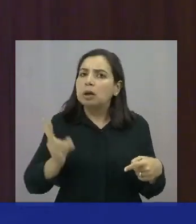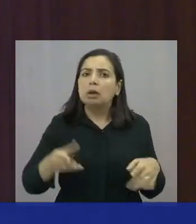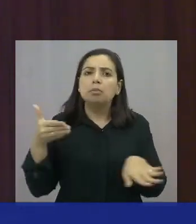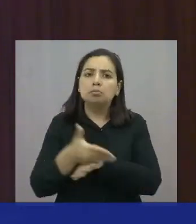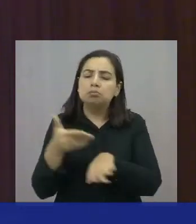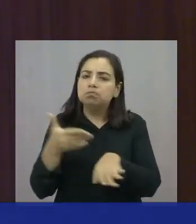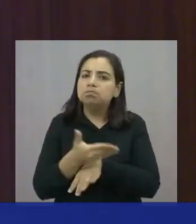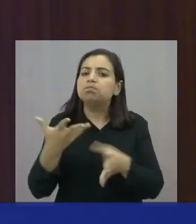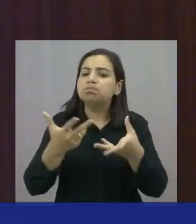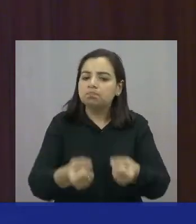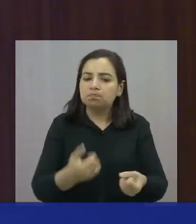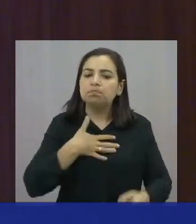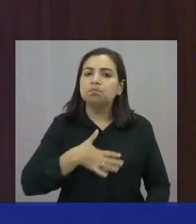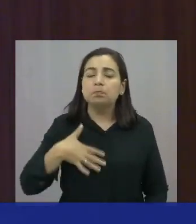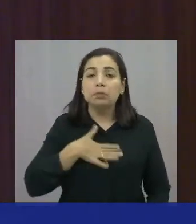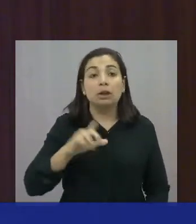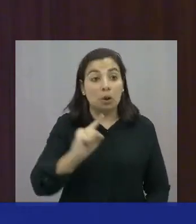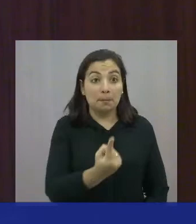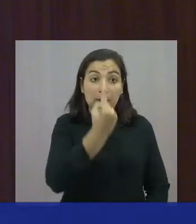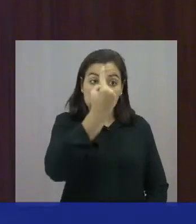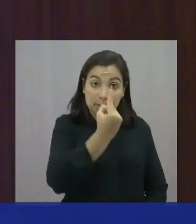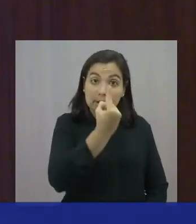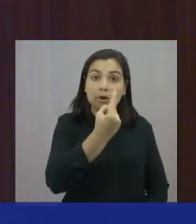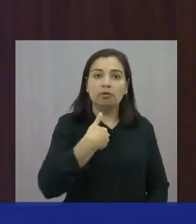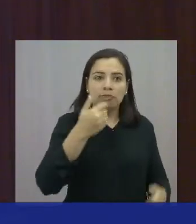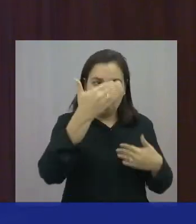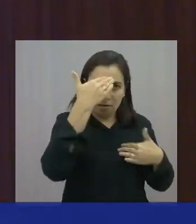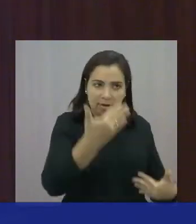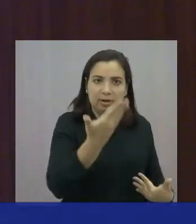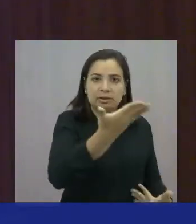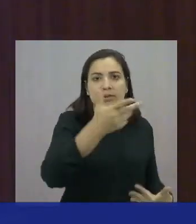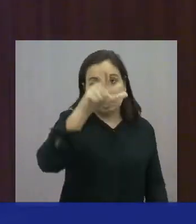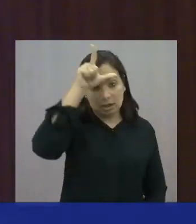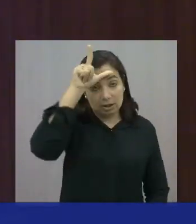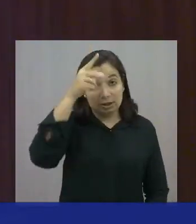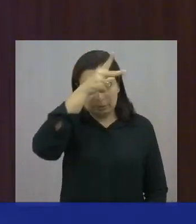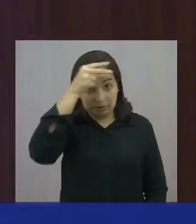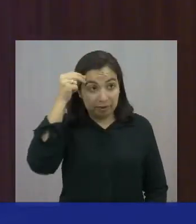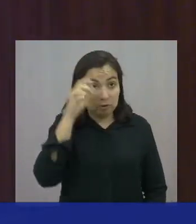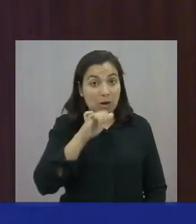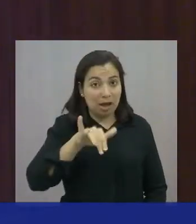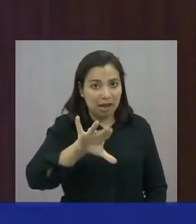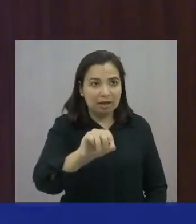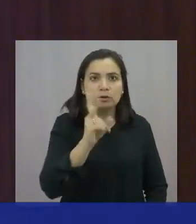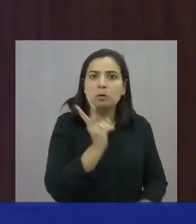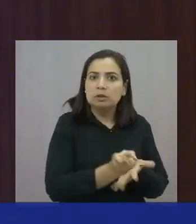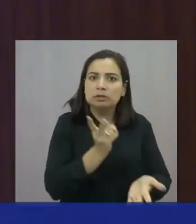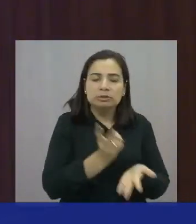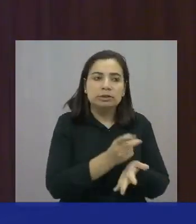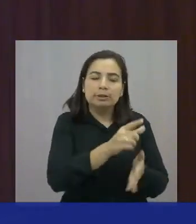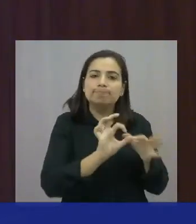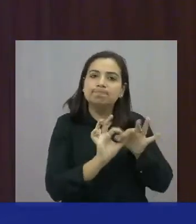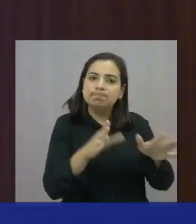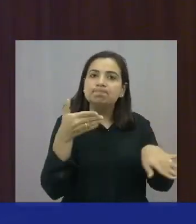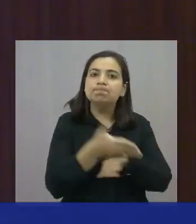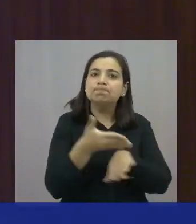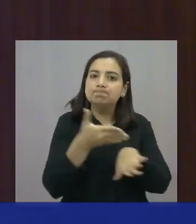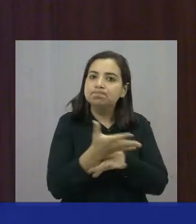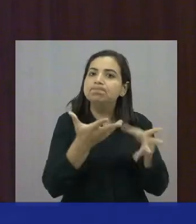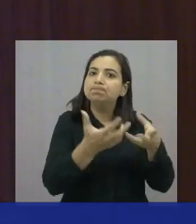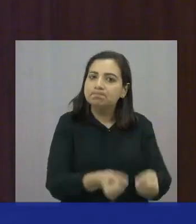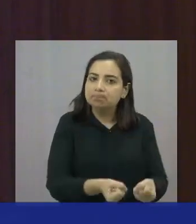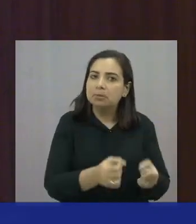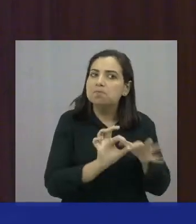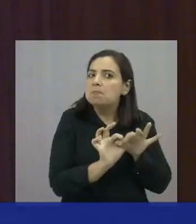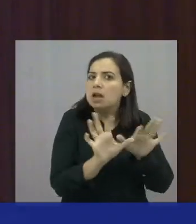Agradeço primeiramente o vereador Ezio, líder do governo, que nos recebe mesmo fora da sua agenda. O vereador